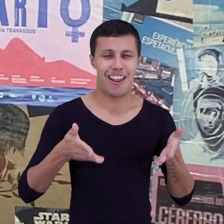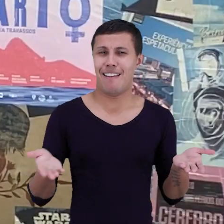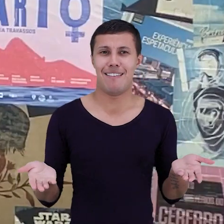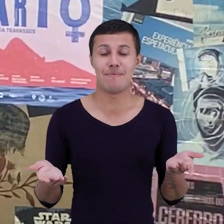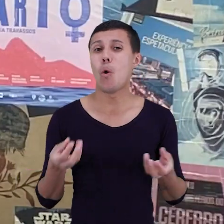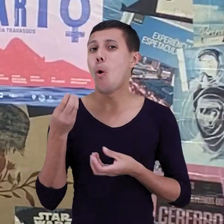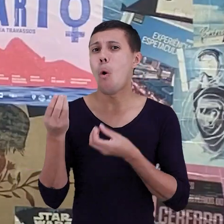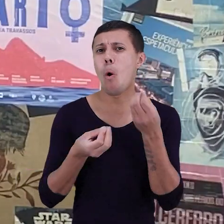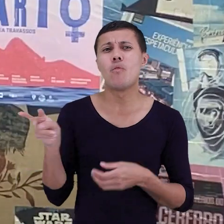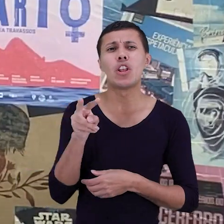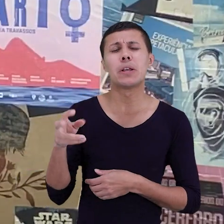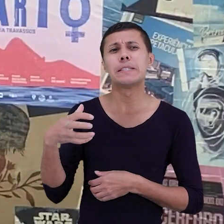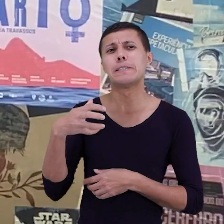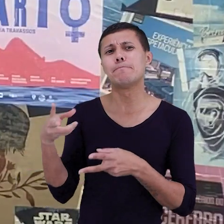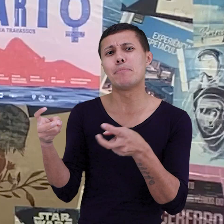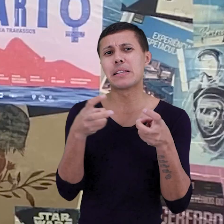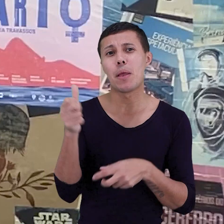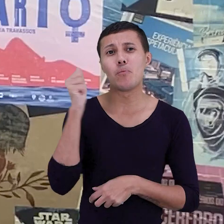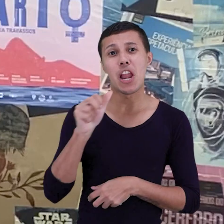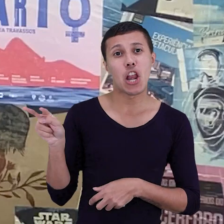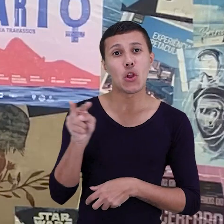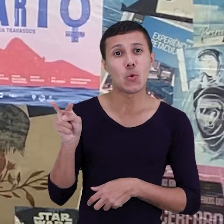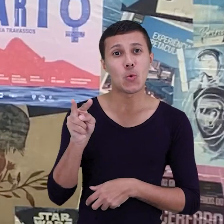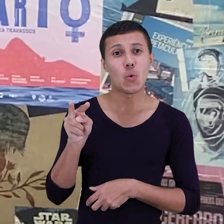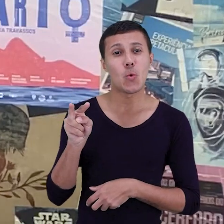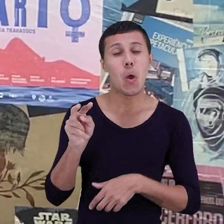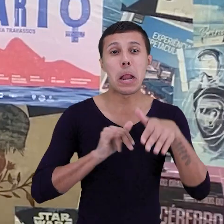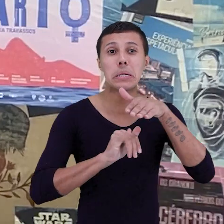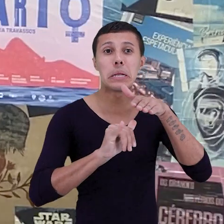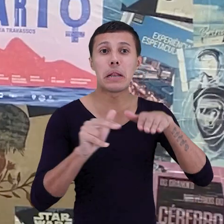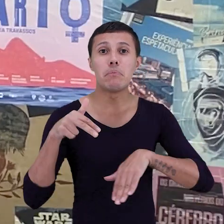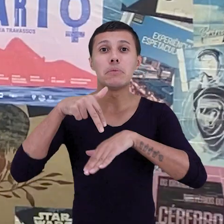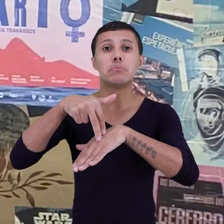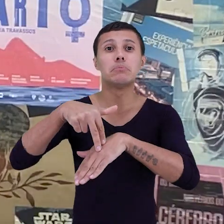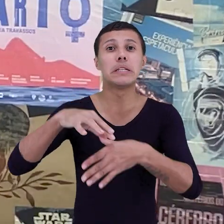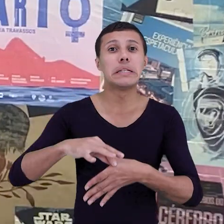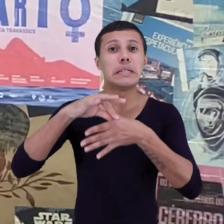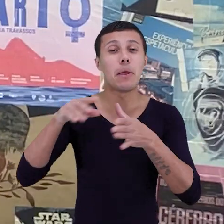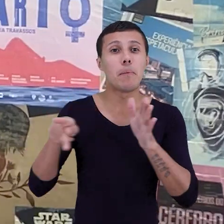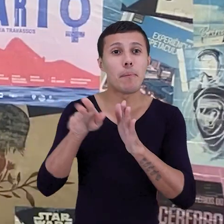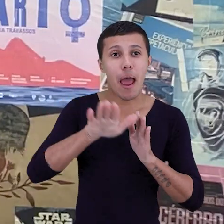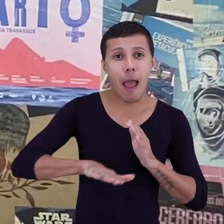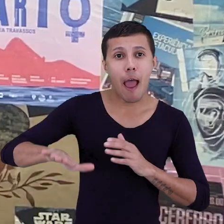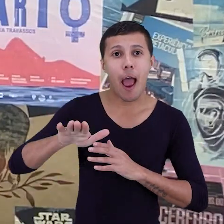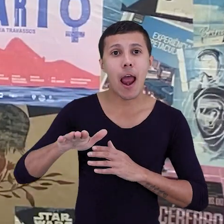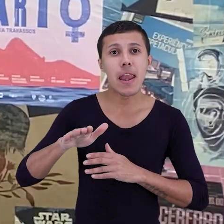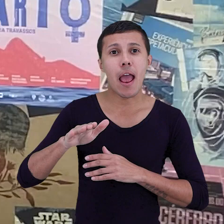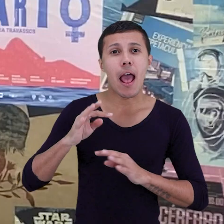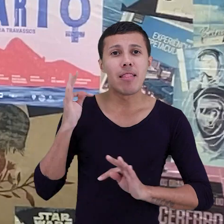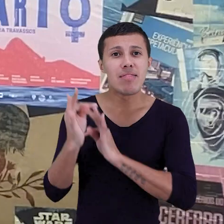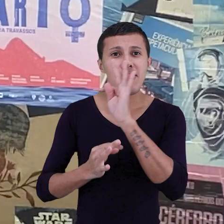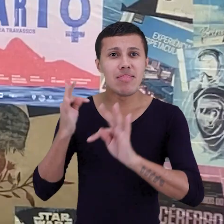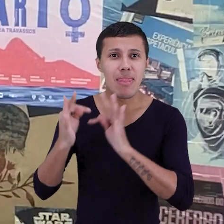E como é que vocês sentem em relação a serem 2 mulheres à frente de uma startup de biotecnologia? É tratado